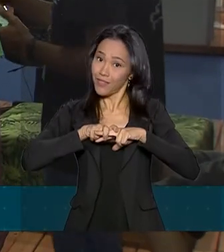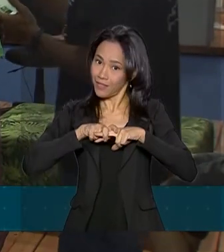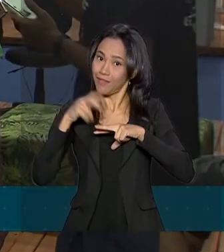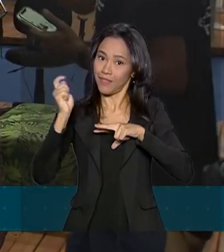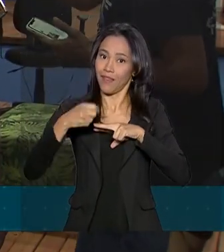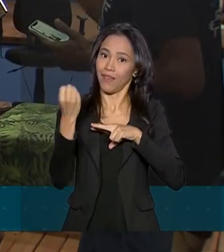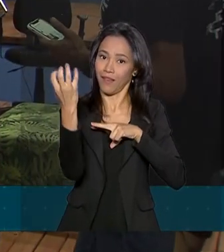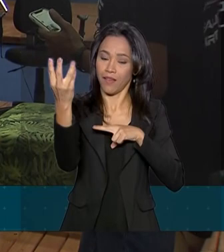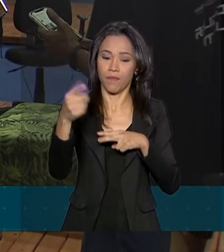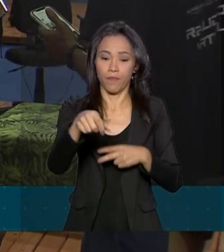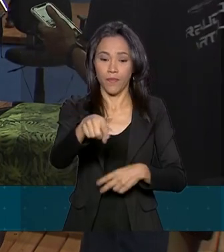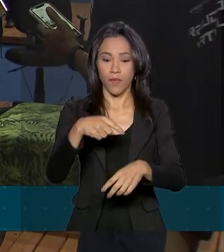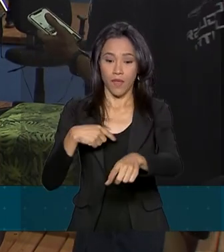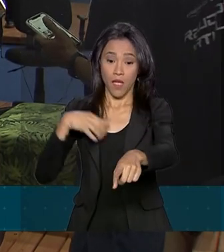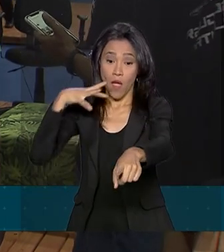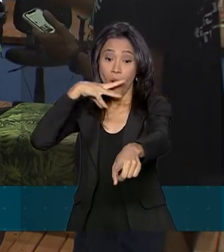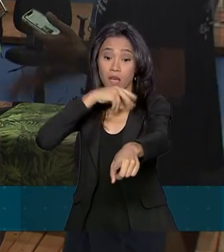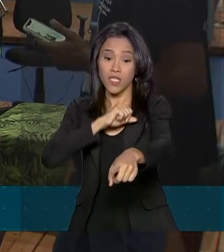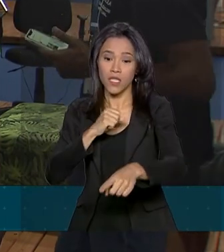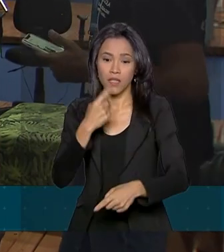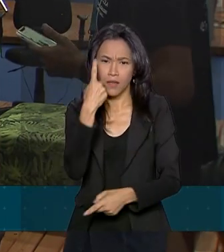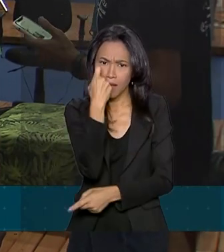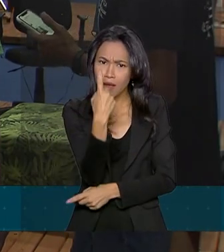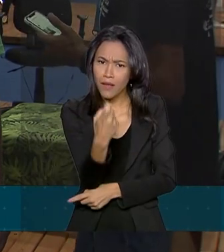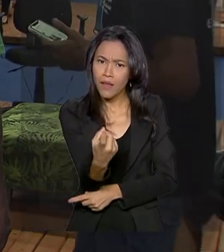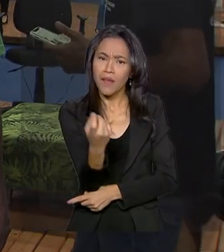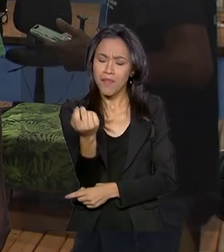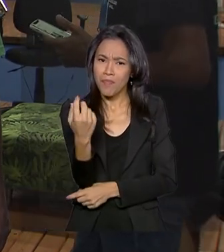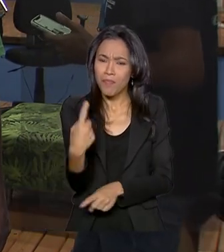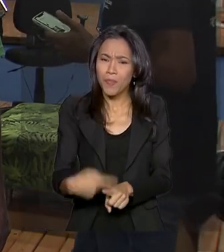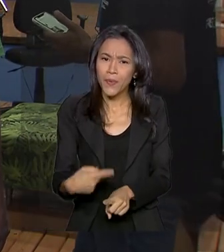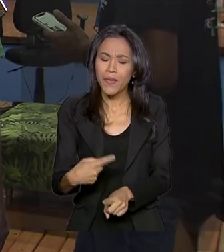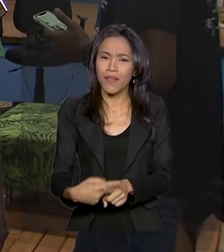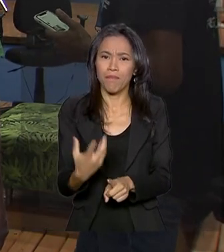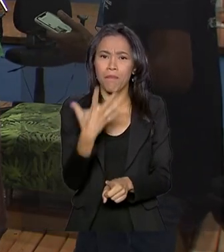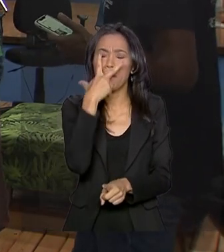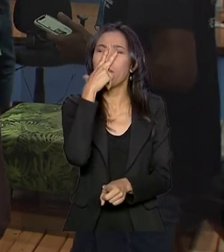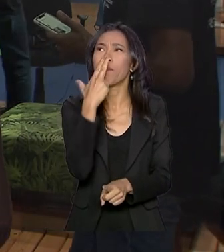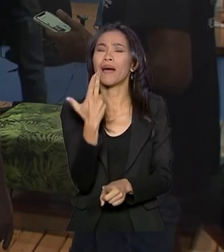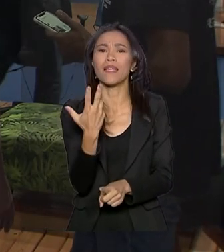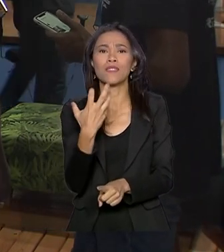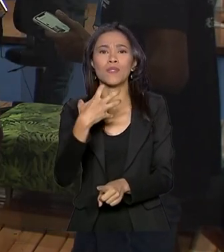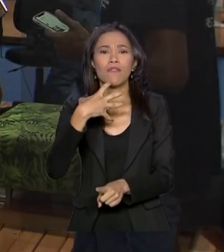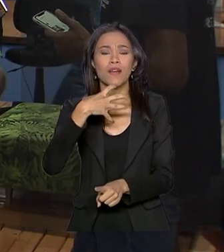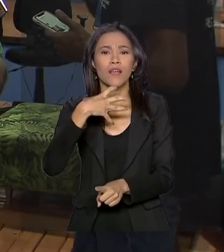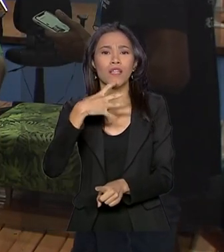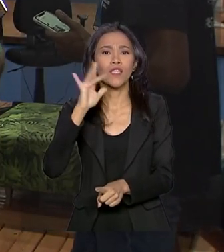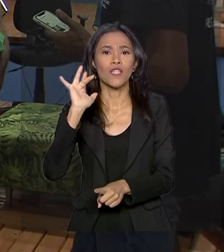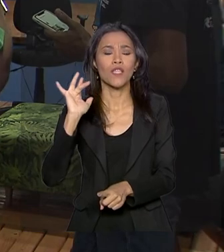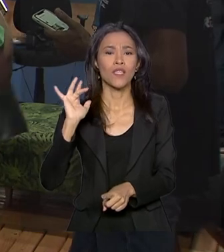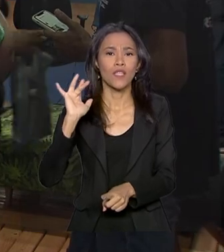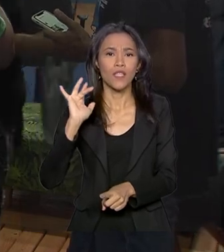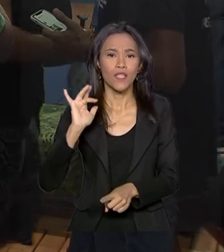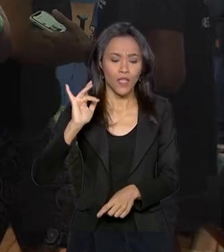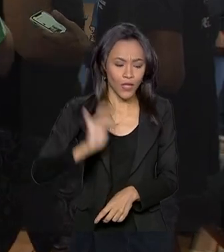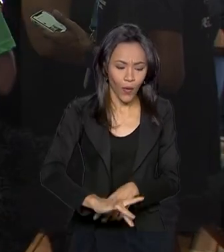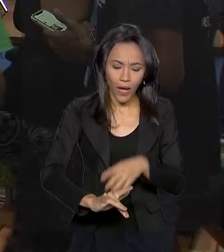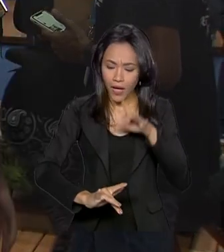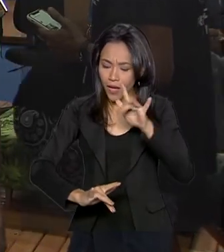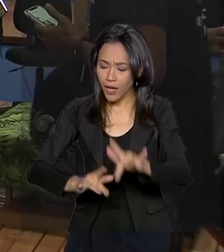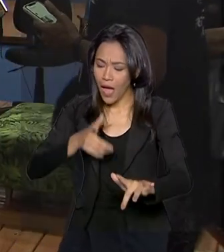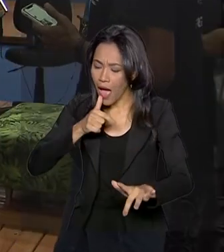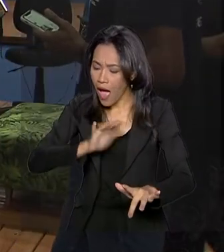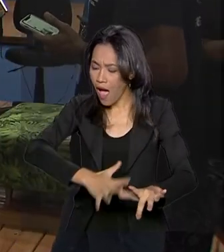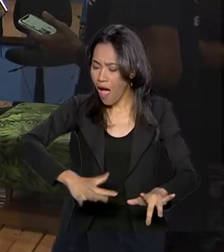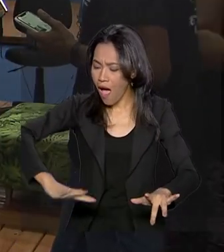interessante, porque realmente traz a realidade. Parecia que eu estava tocando os pés nas águas, parecia